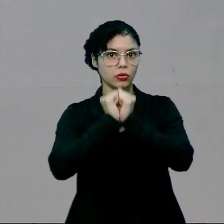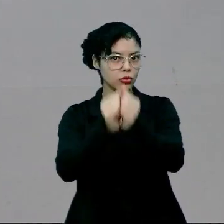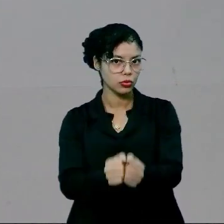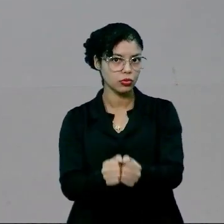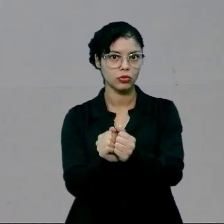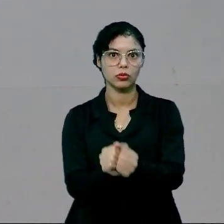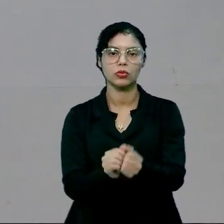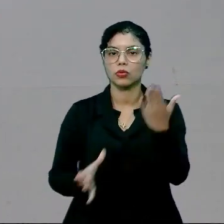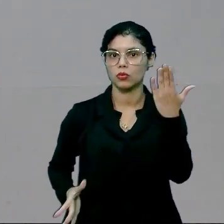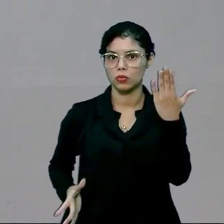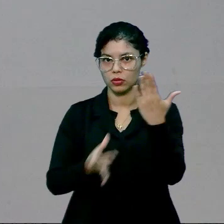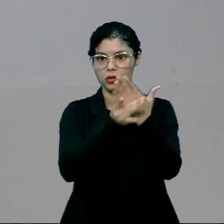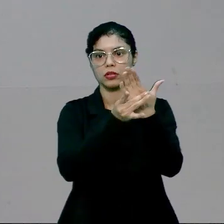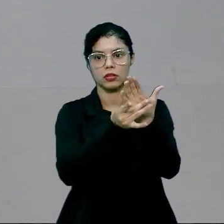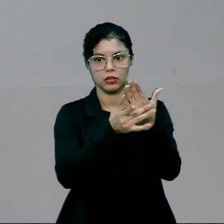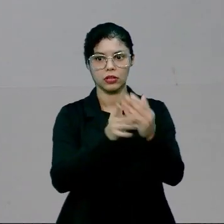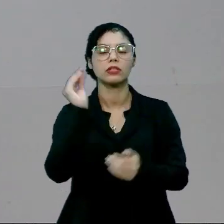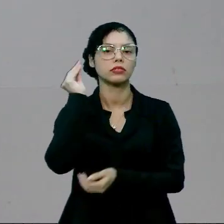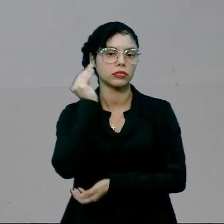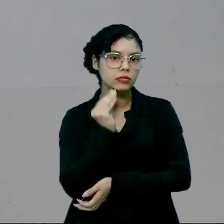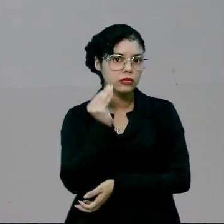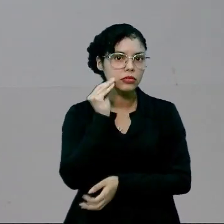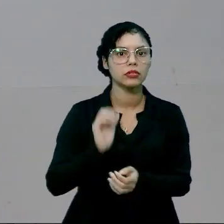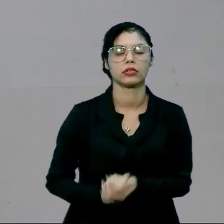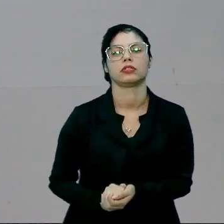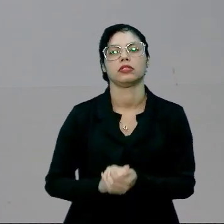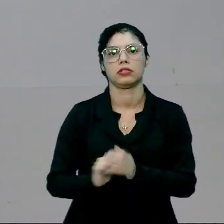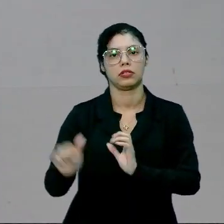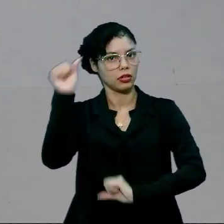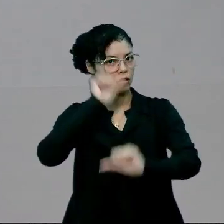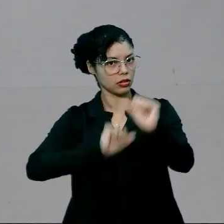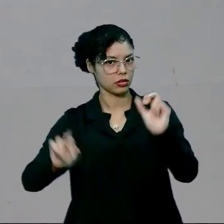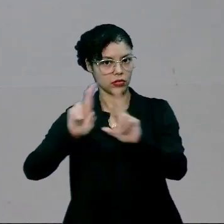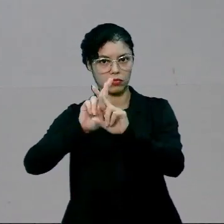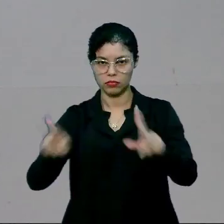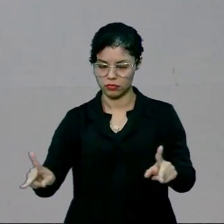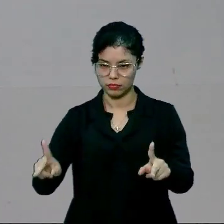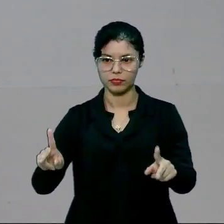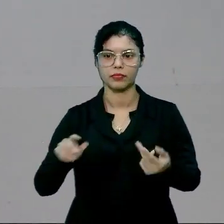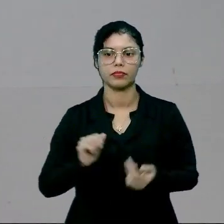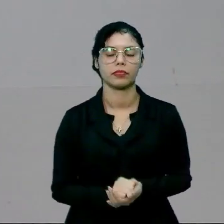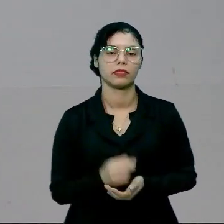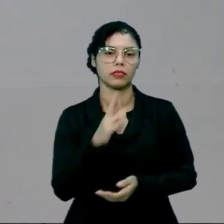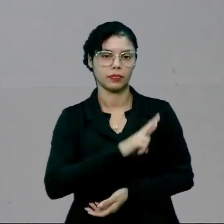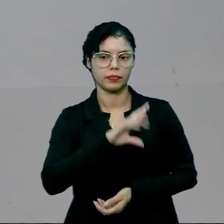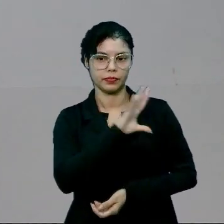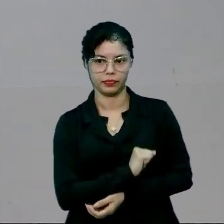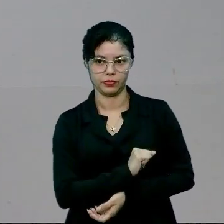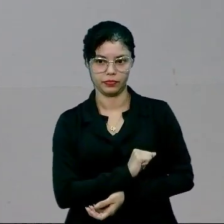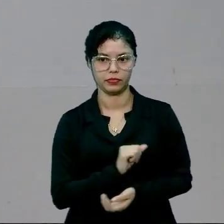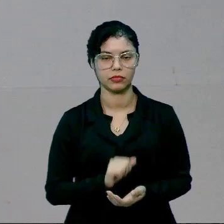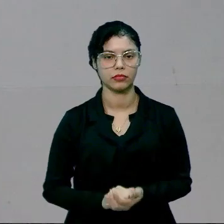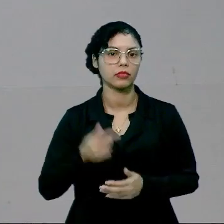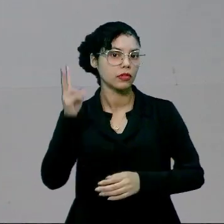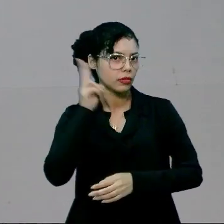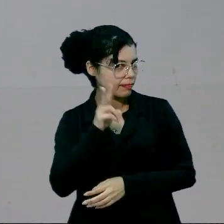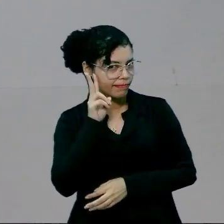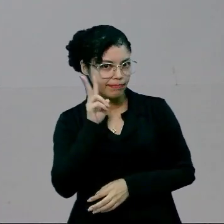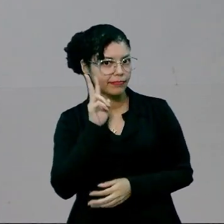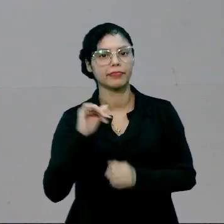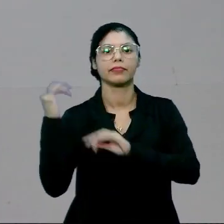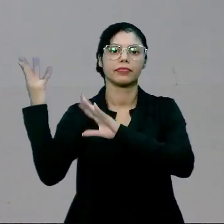com o realismo, que são duas tendências que se opõem completamente ao romantismo. Para quem não